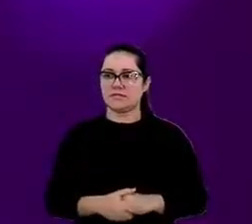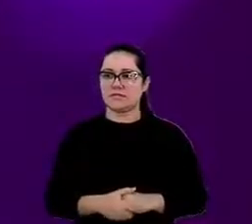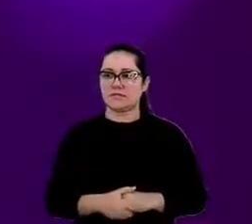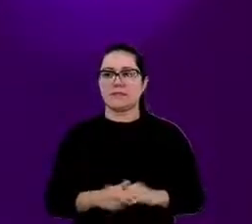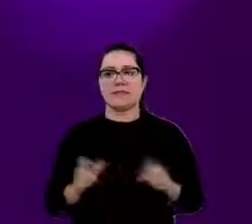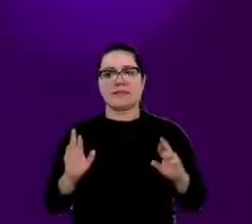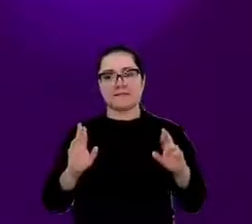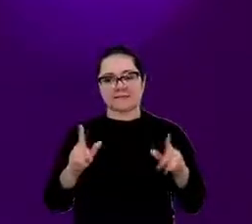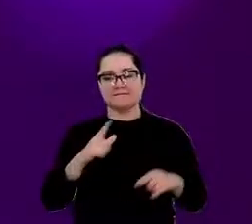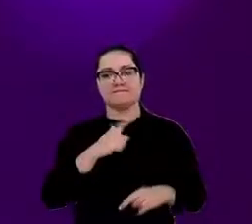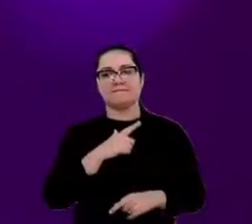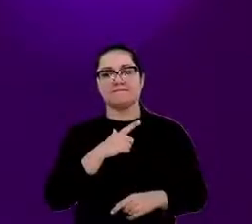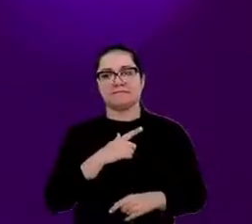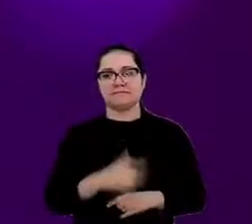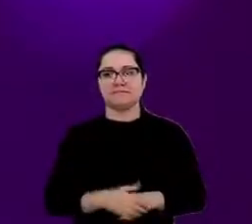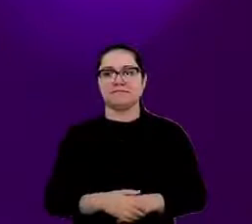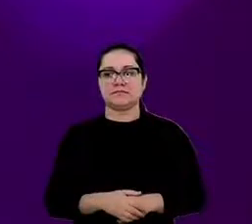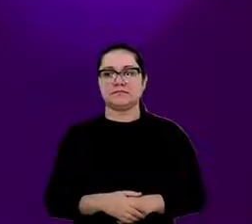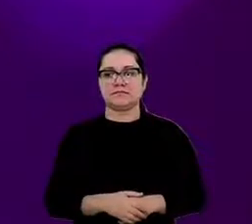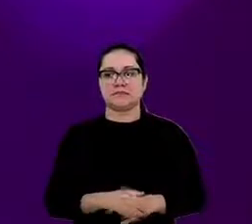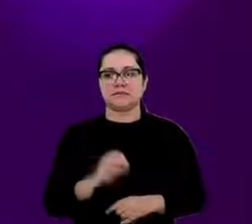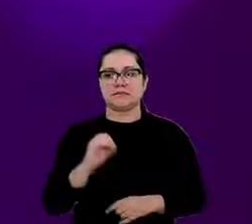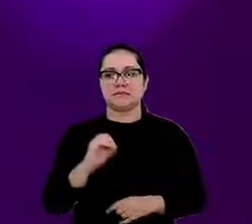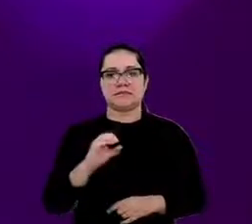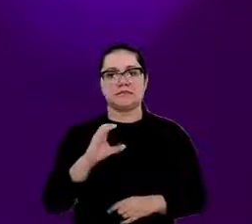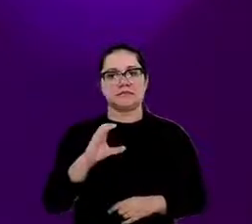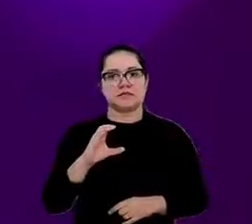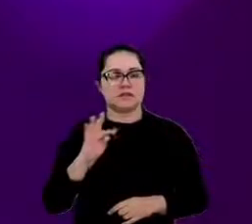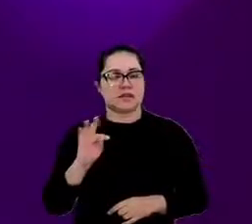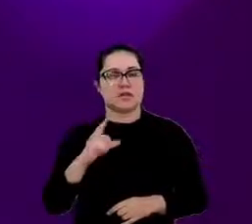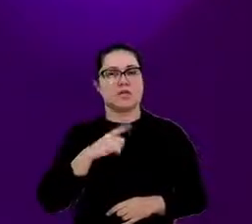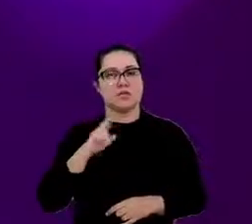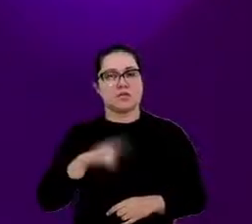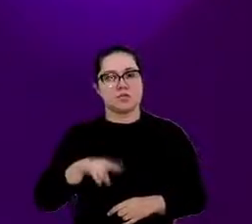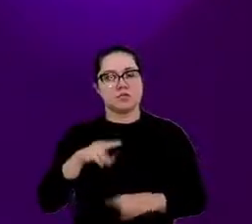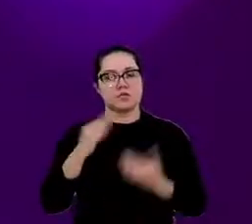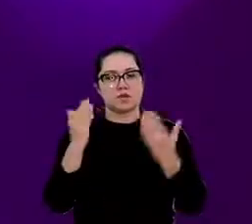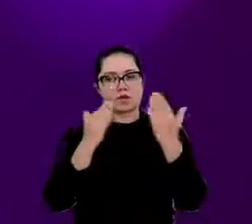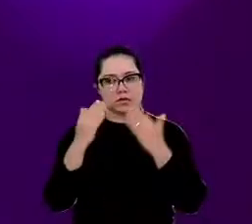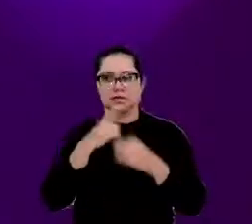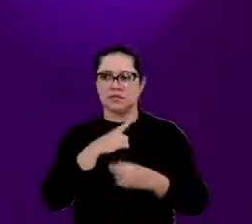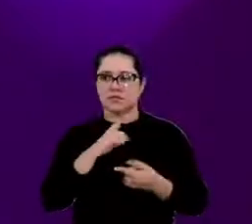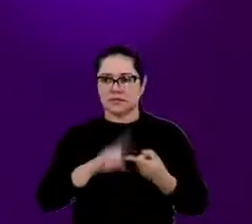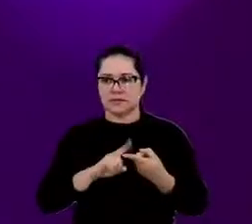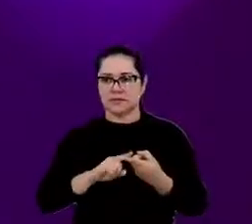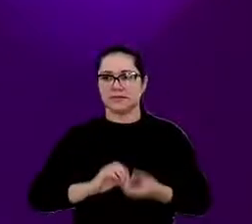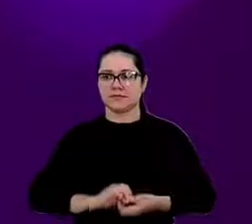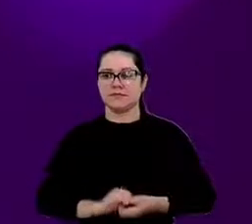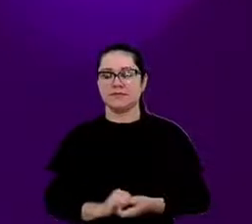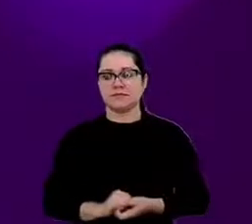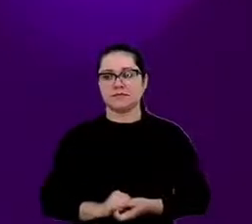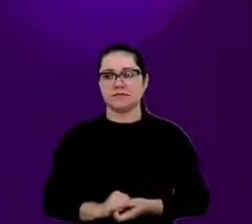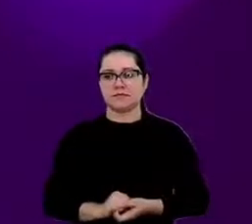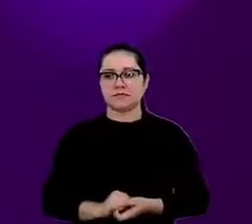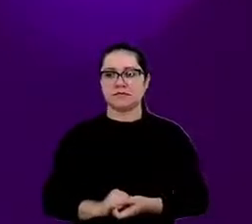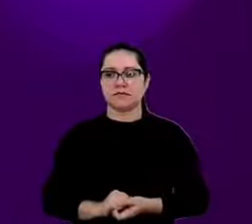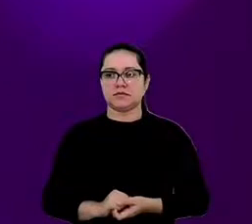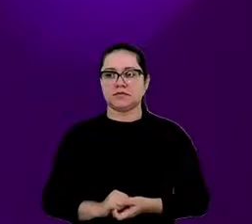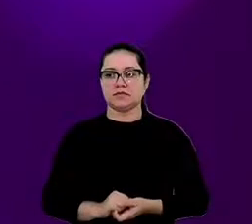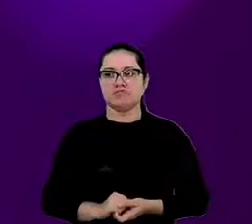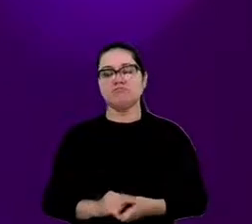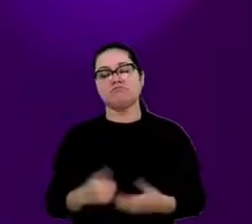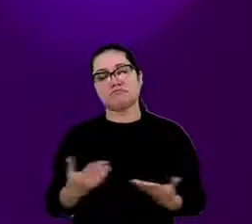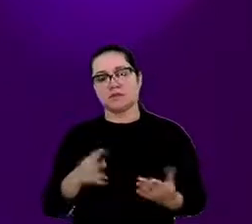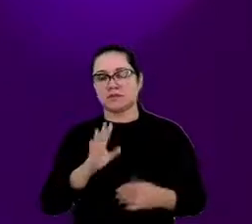entre eles. O OCT usa contraste e pode ser um fator ainda limitante nos pacientes com disfunção renal. E por conhecer